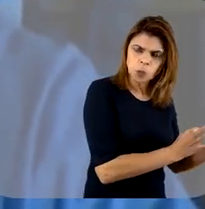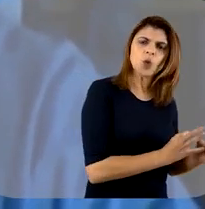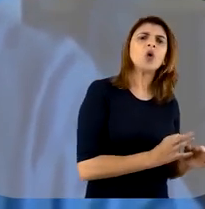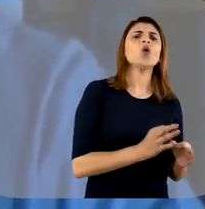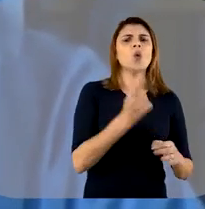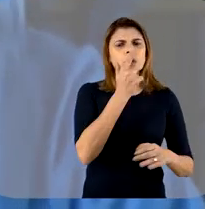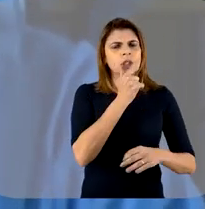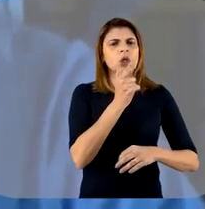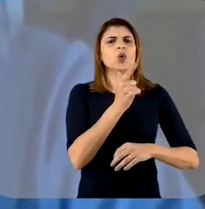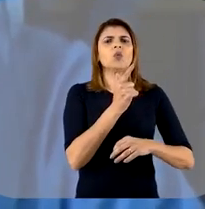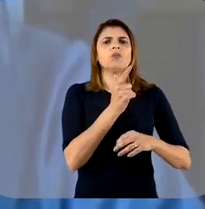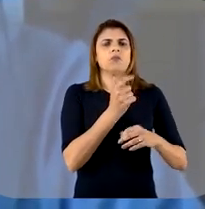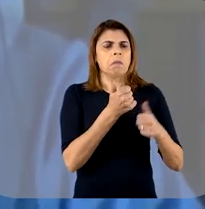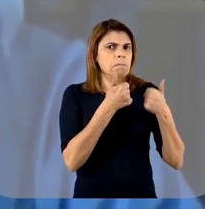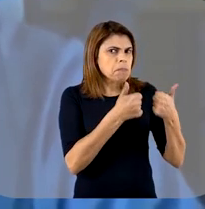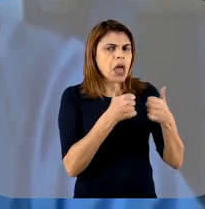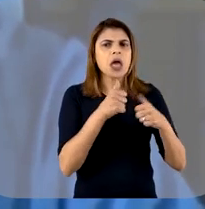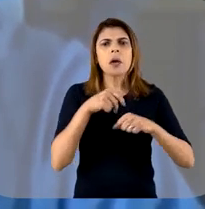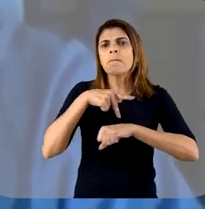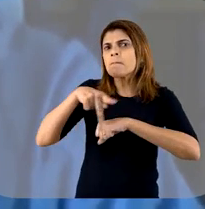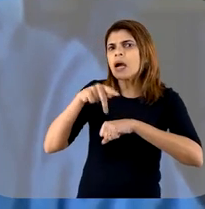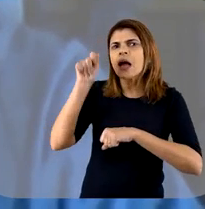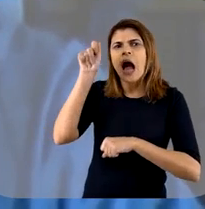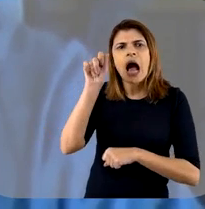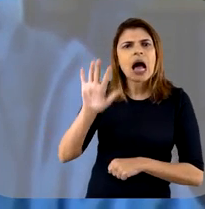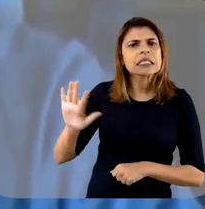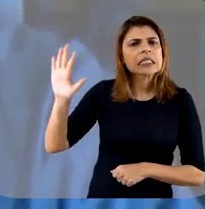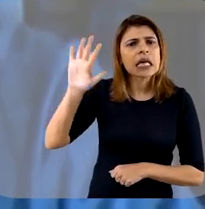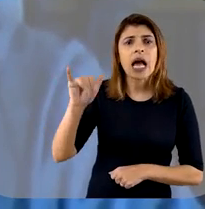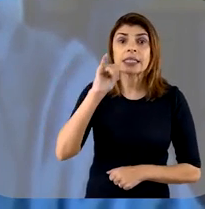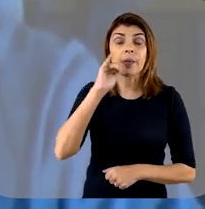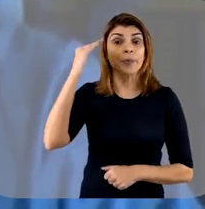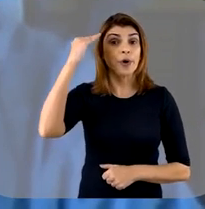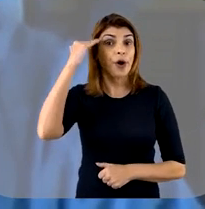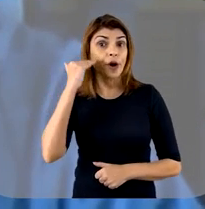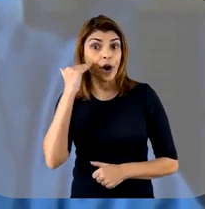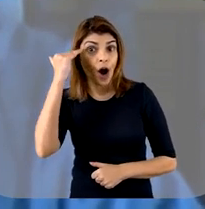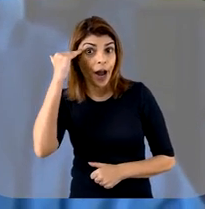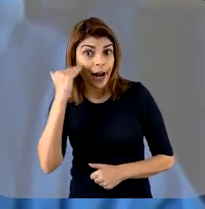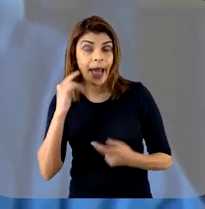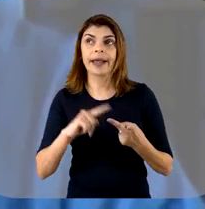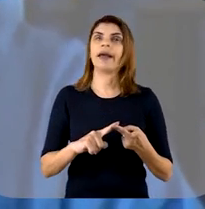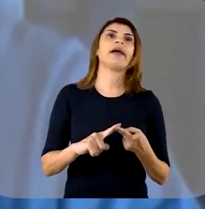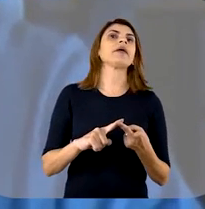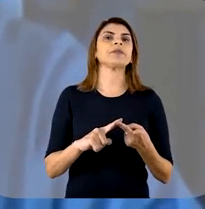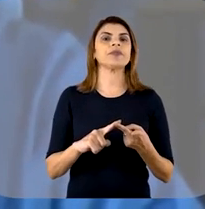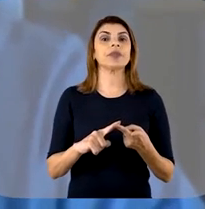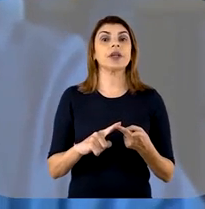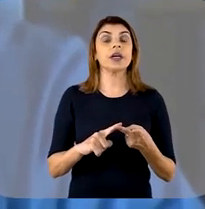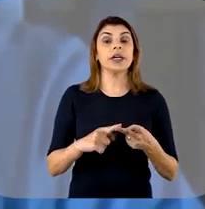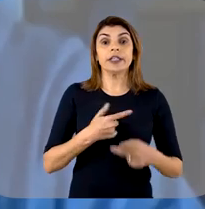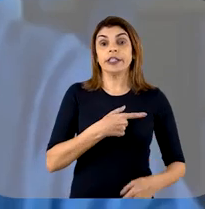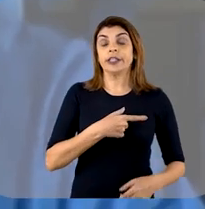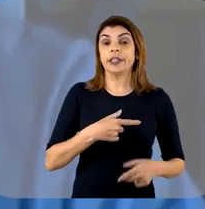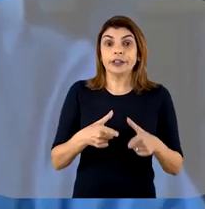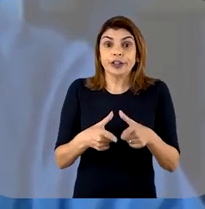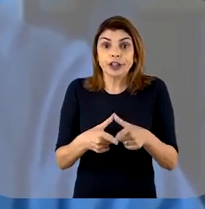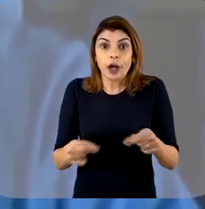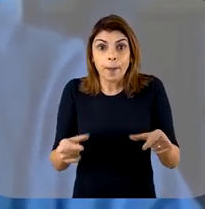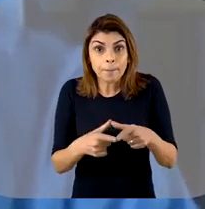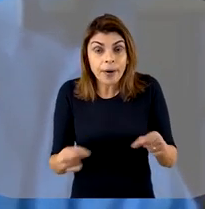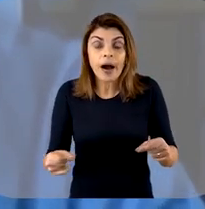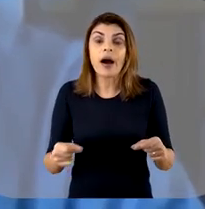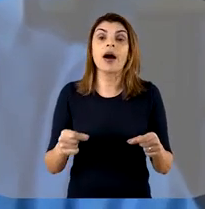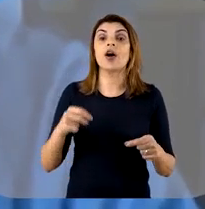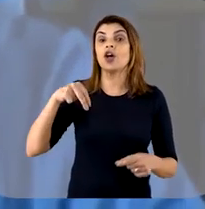muito, muito bem em países asiáticos, alguns países asiáticos, a Coreia, o Japão, porque usaram a